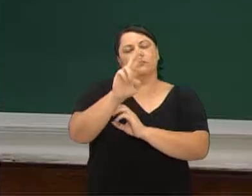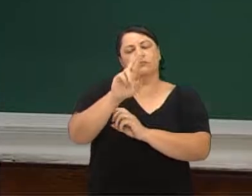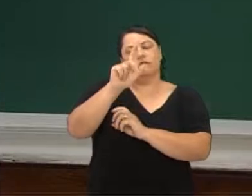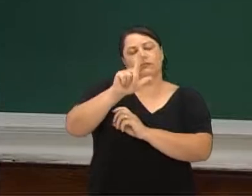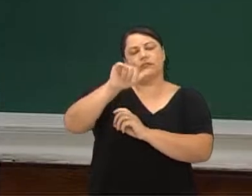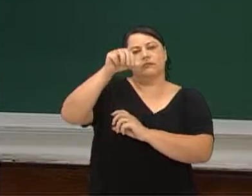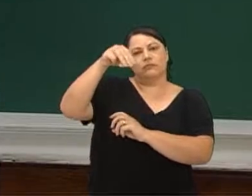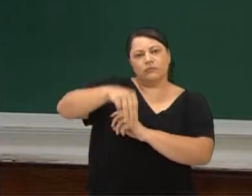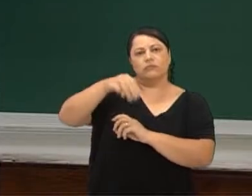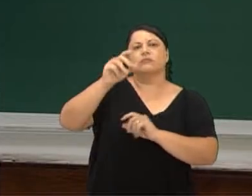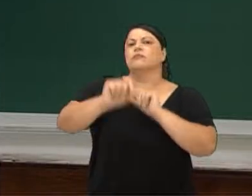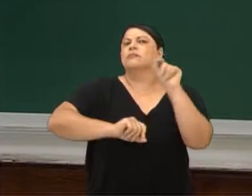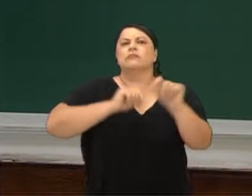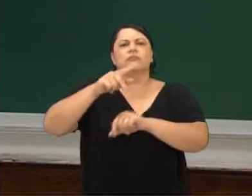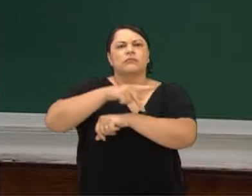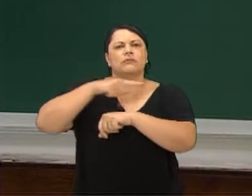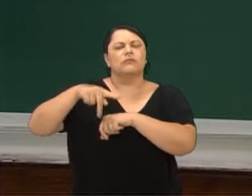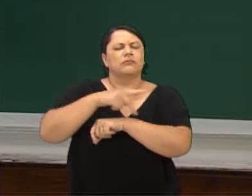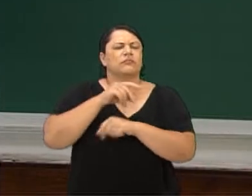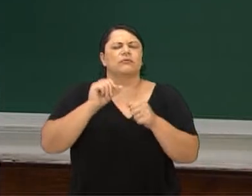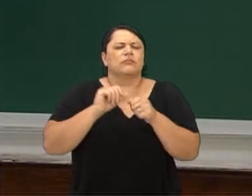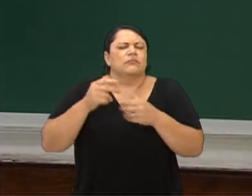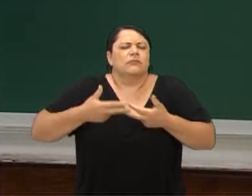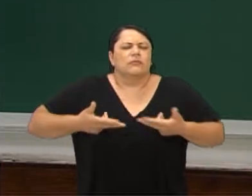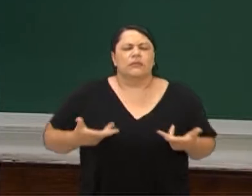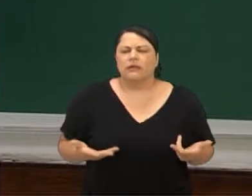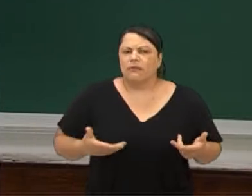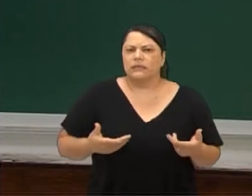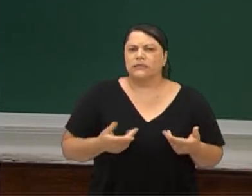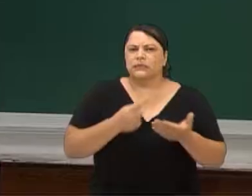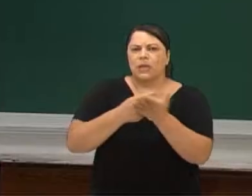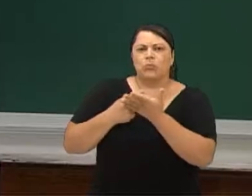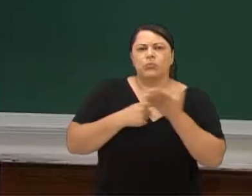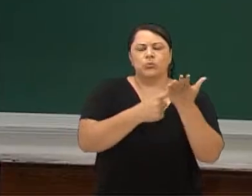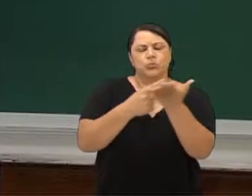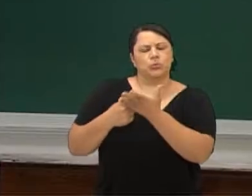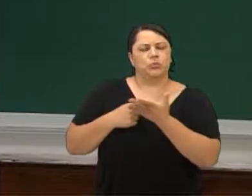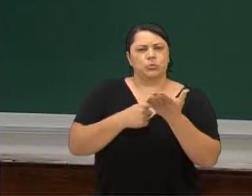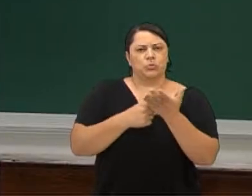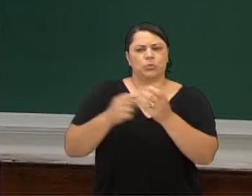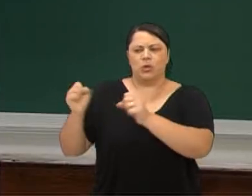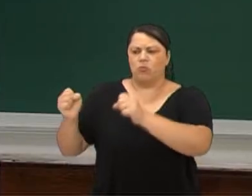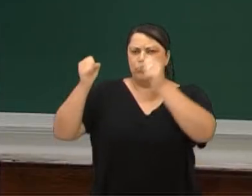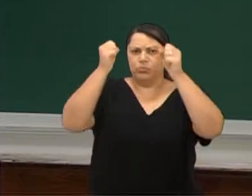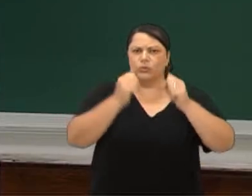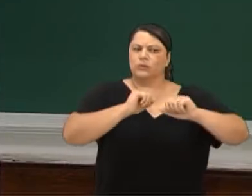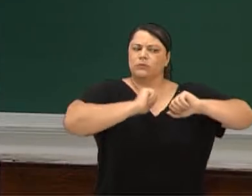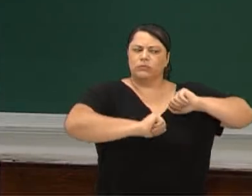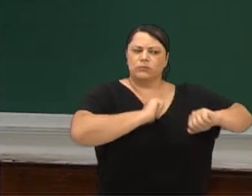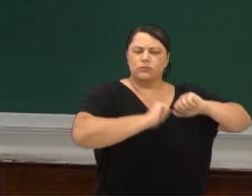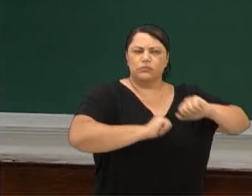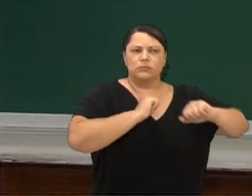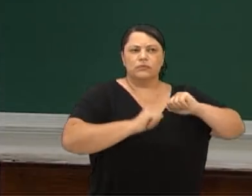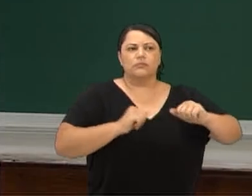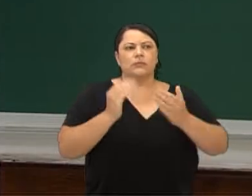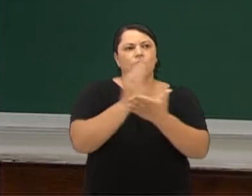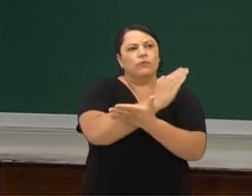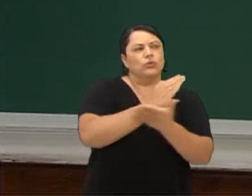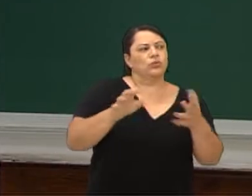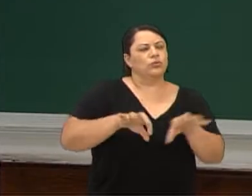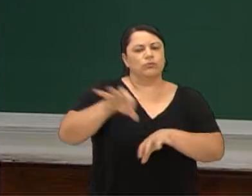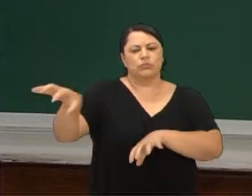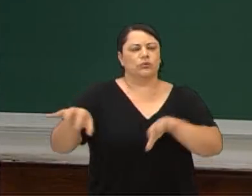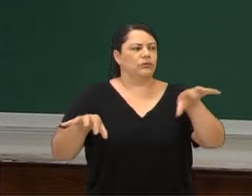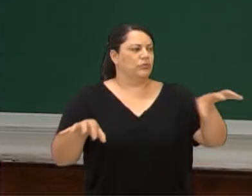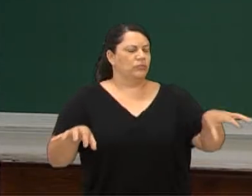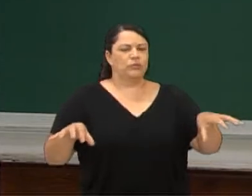países fizeram entre eles, e detalhe, foi entre as potências industrializadas, foi o quê? Dividir.